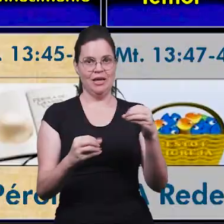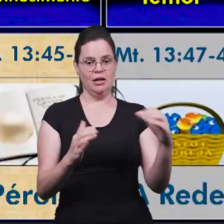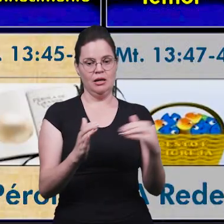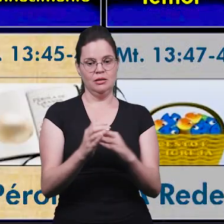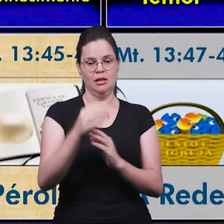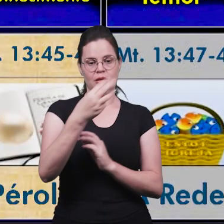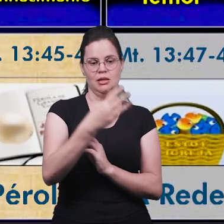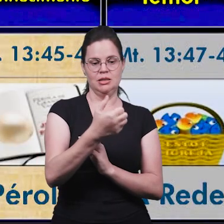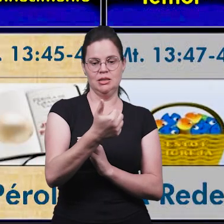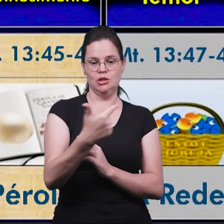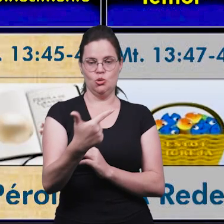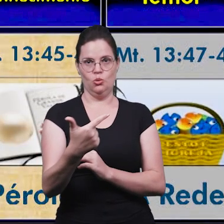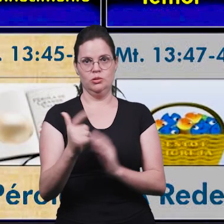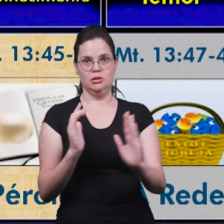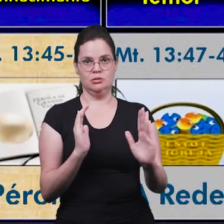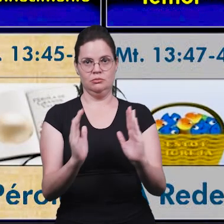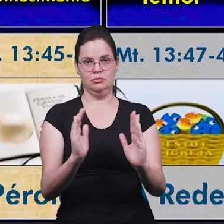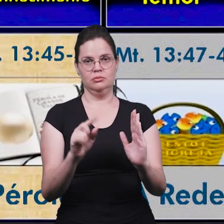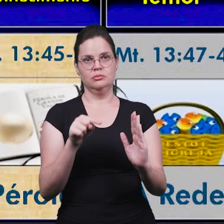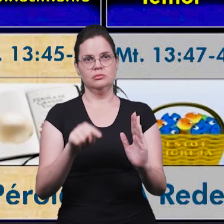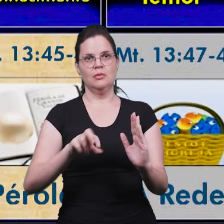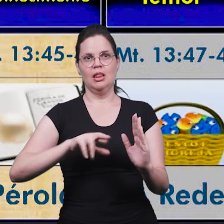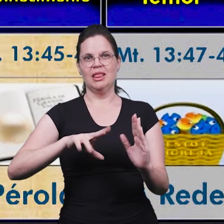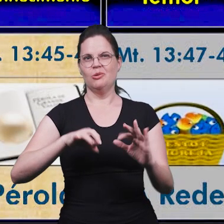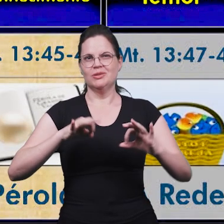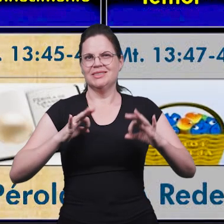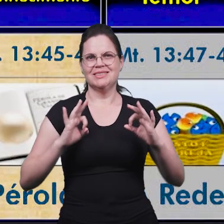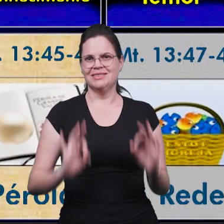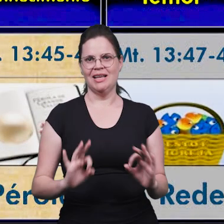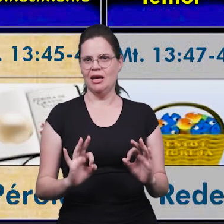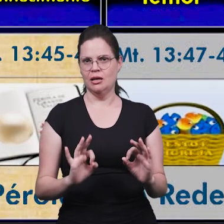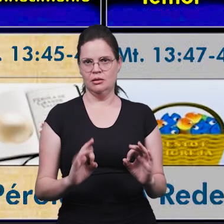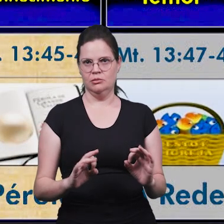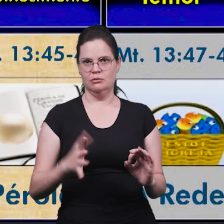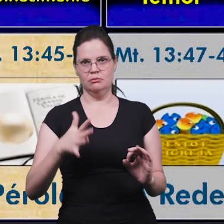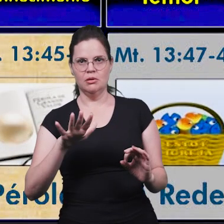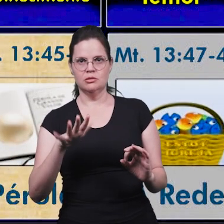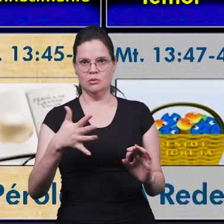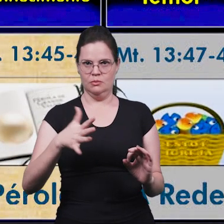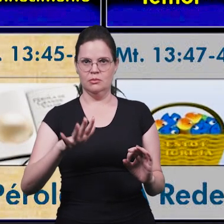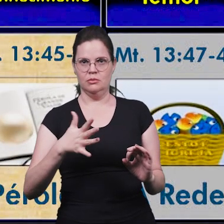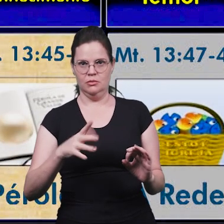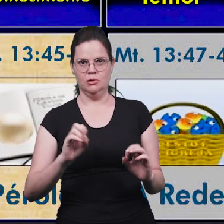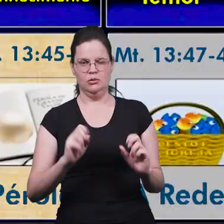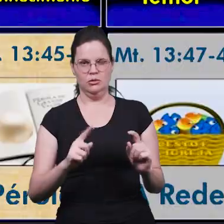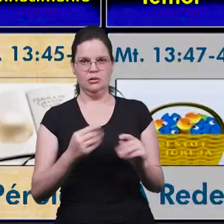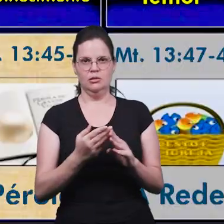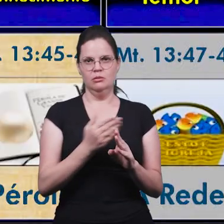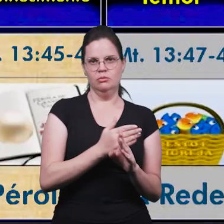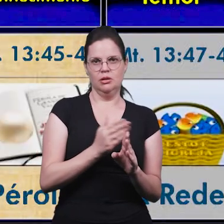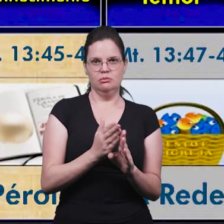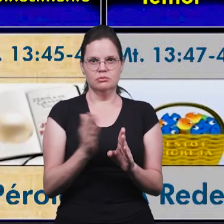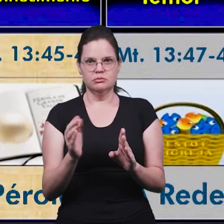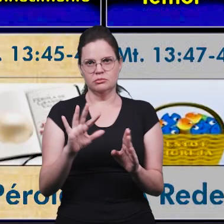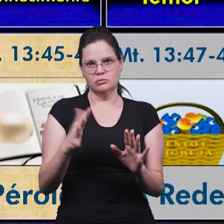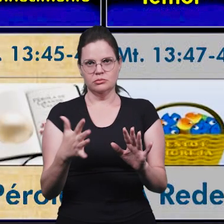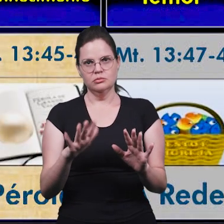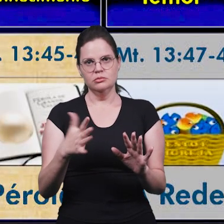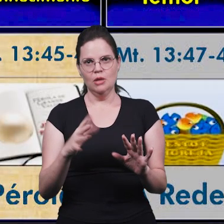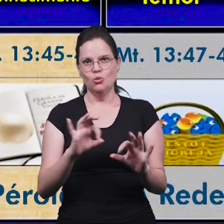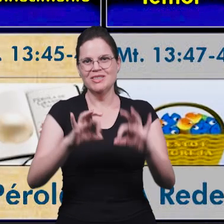312, isso aqui não é exatamente isso, mas é perto disso. Uma entra um pouquinho lá, um pouquinho para